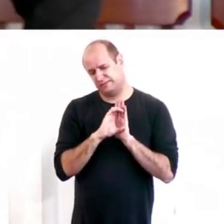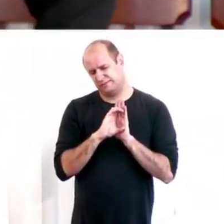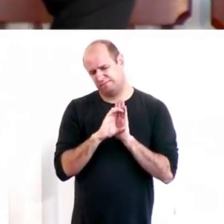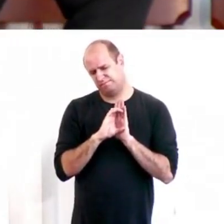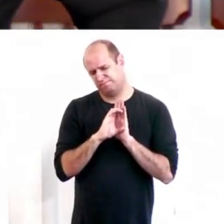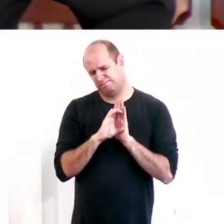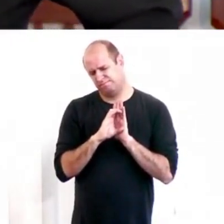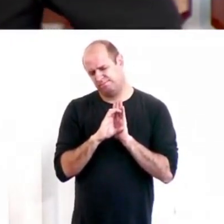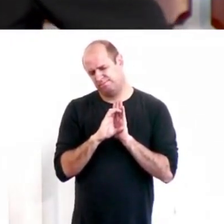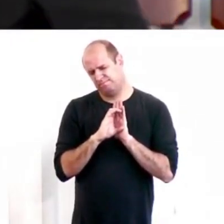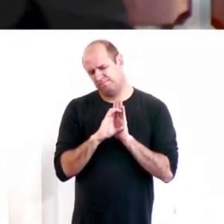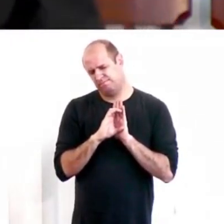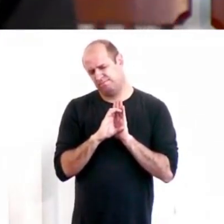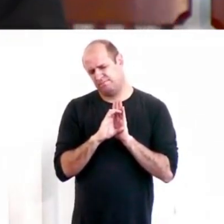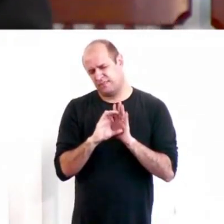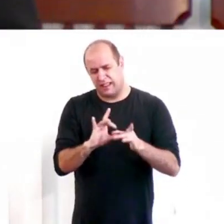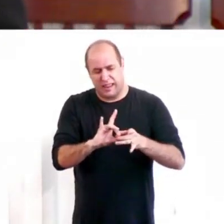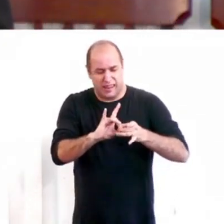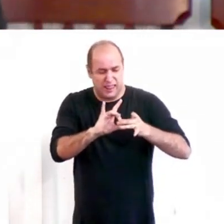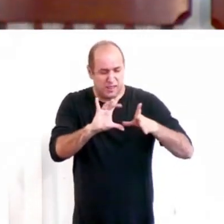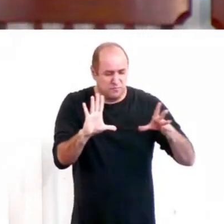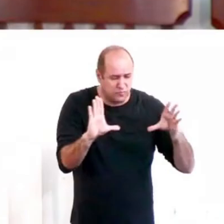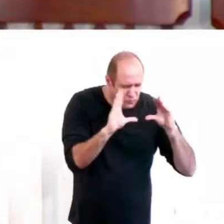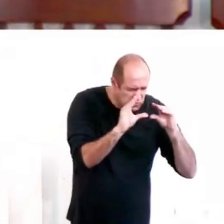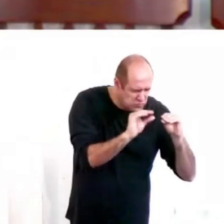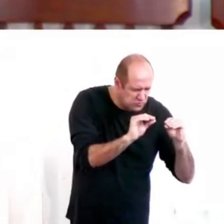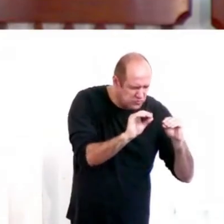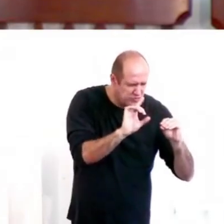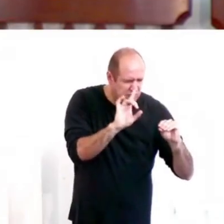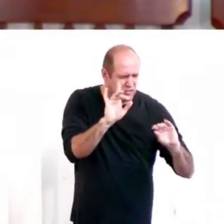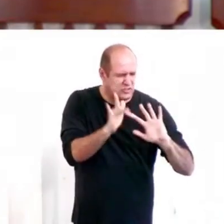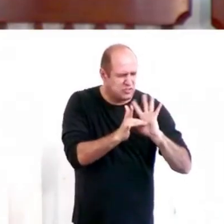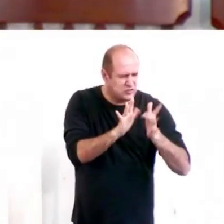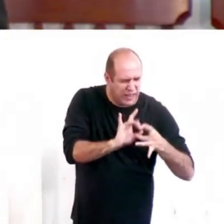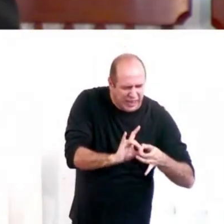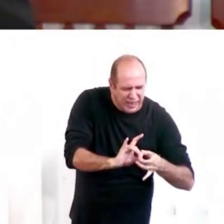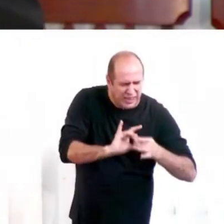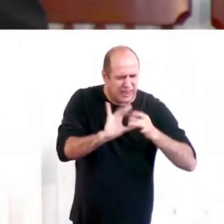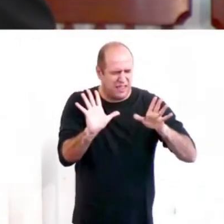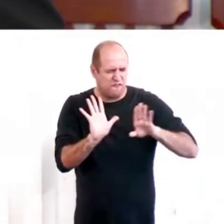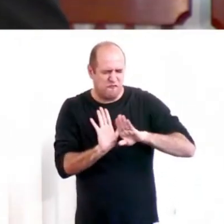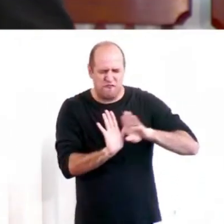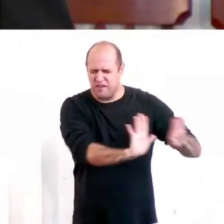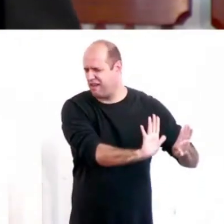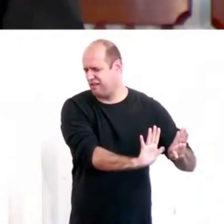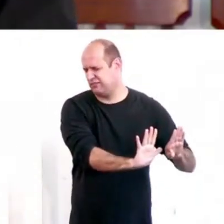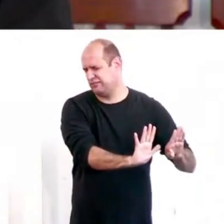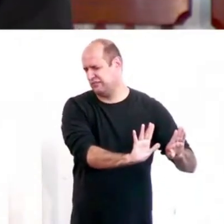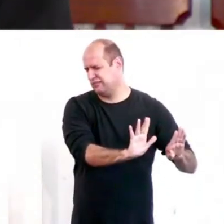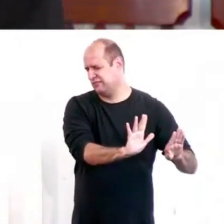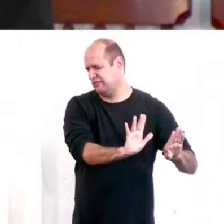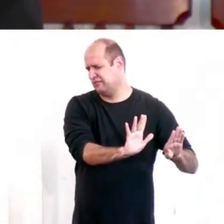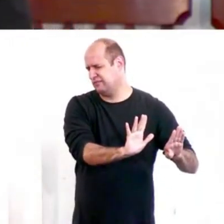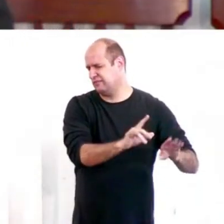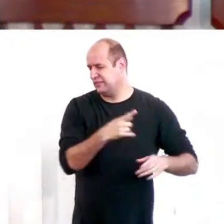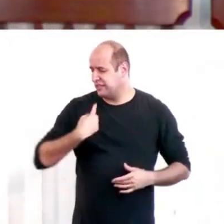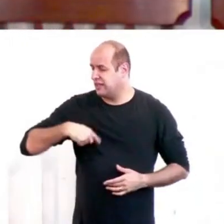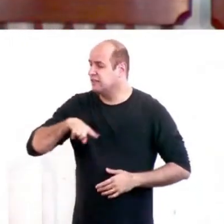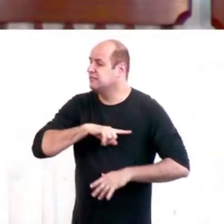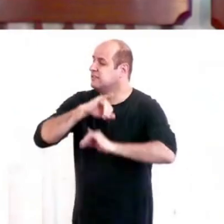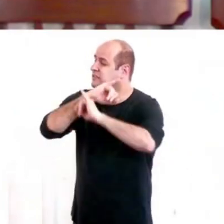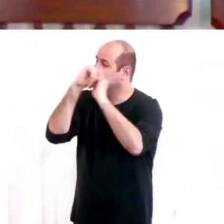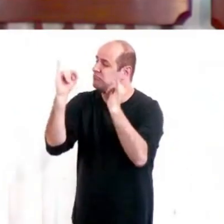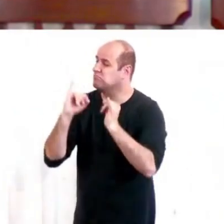nos libertou do império das trevas, que nós somos a imagem do Deus invisível, o Espírito Santo